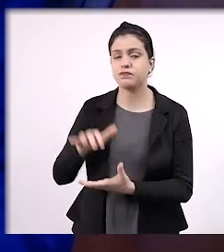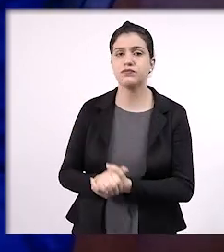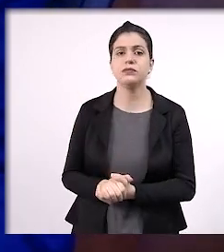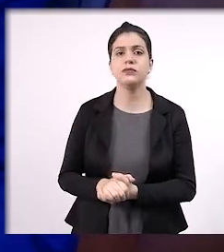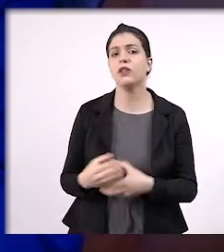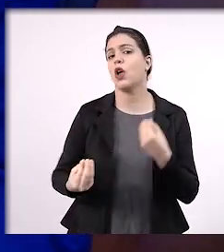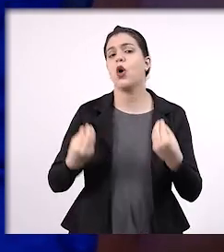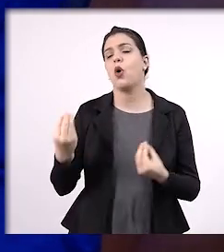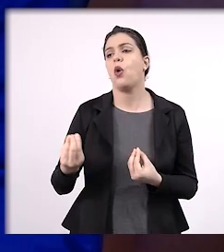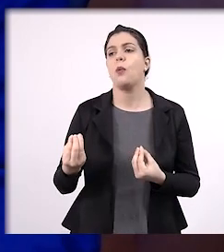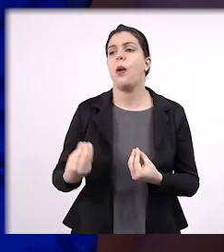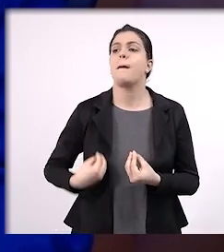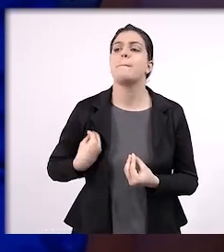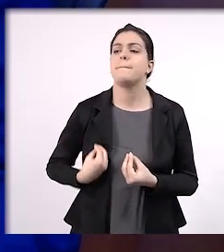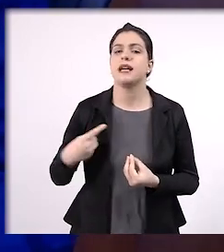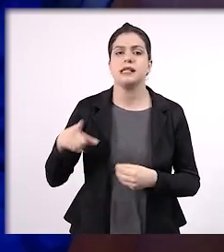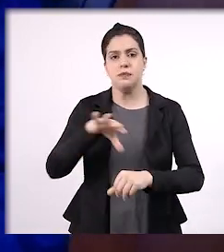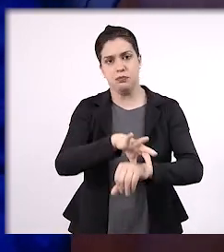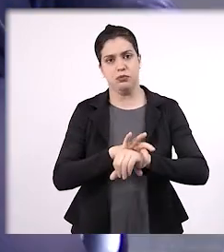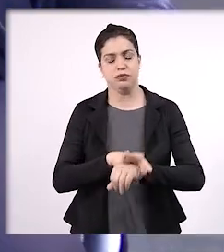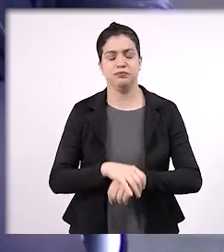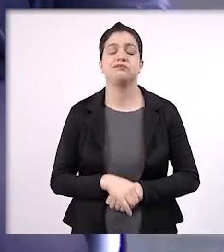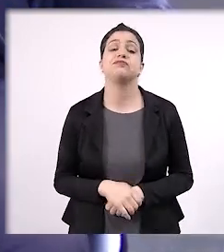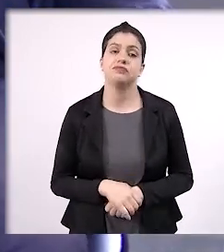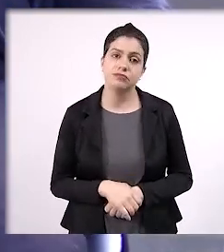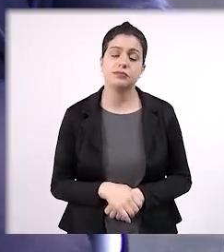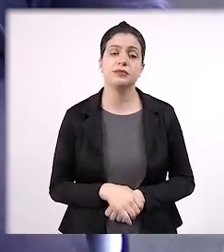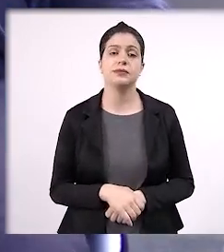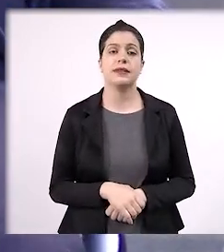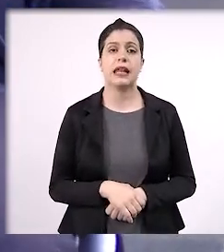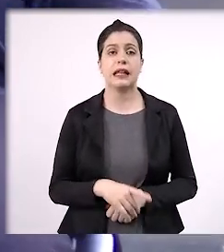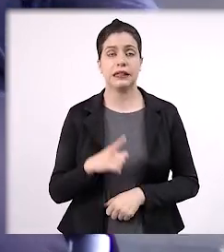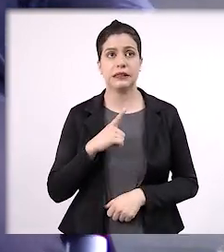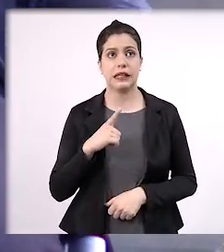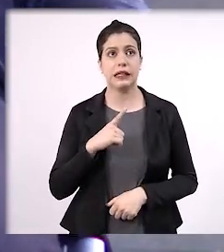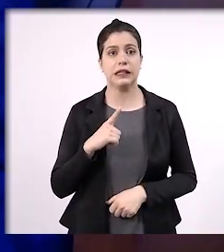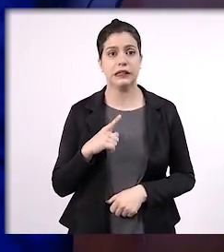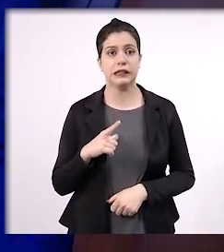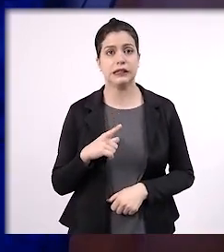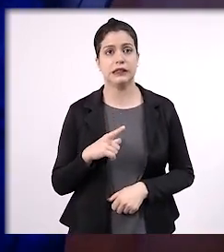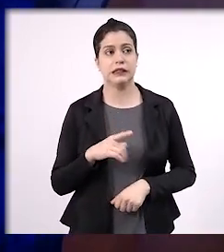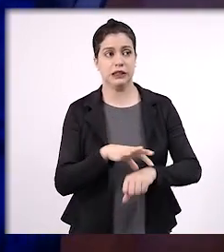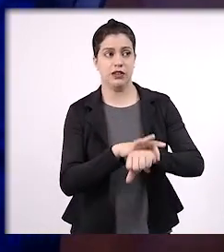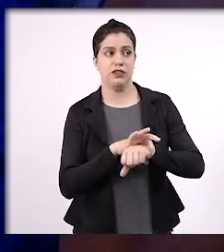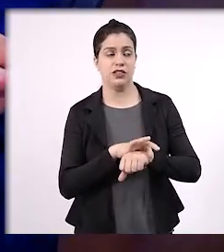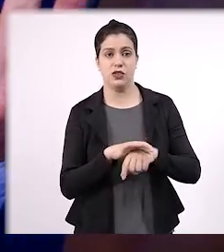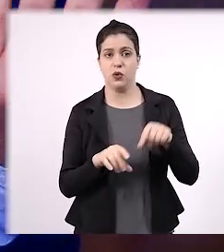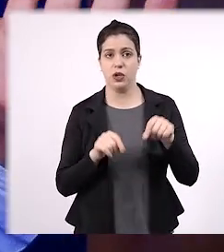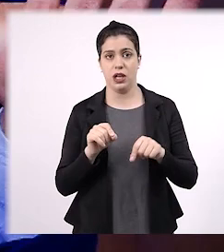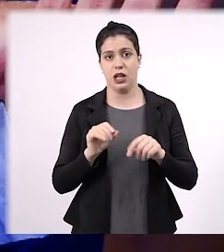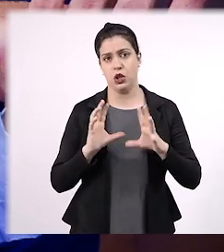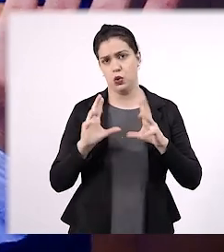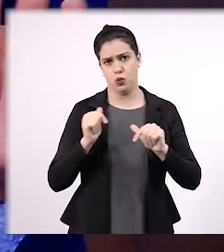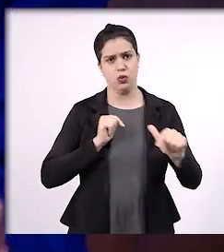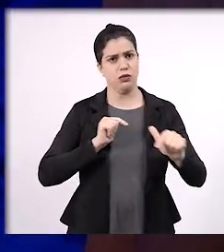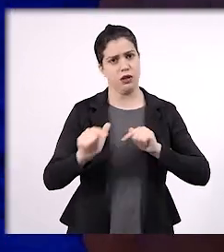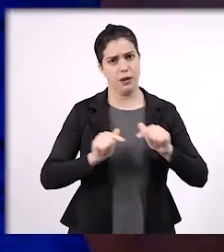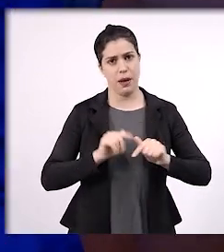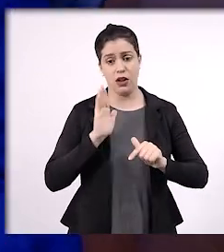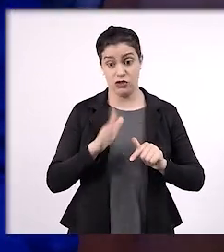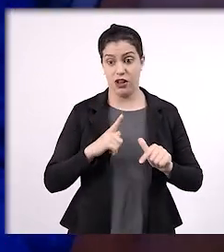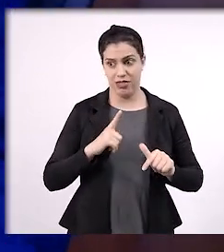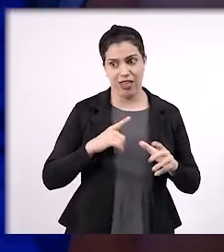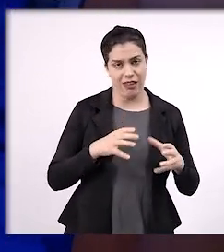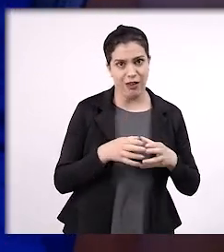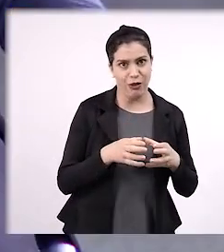foi a participação da Defensoria nesse âmbito? Na verdade, a Defensoria, além, obviamente, de todo o trabalho que o Núcleo de Direitos Humanos